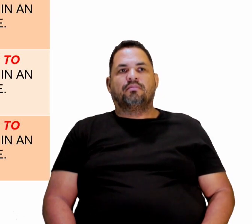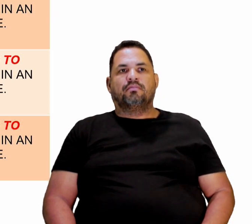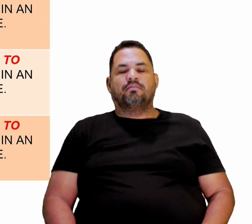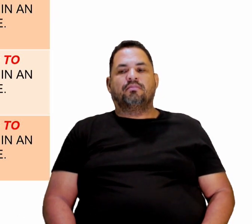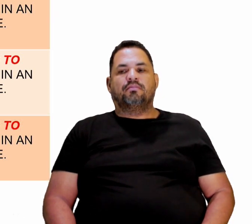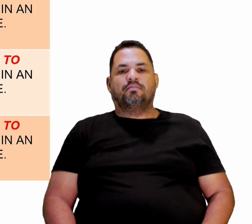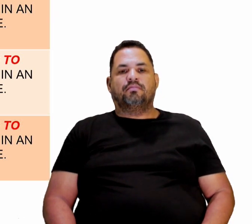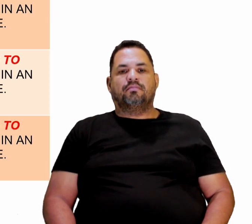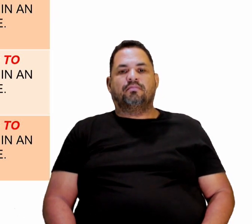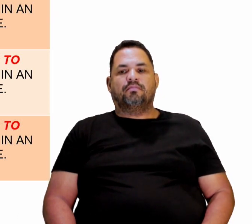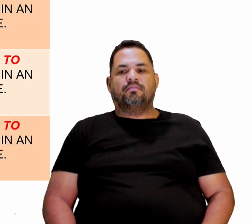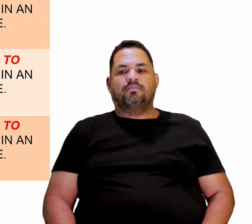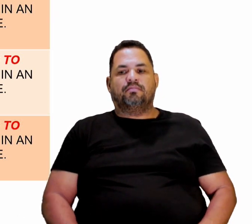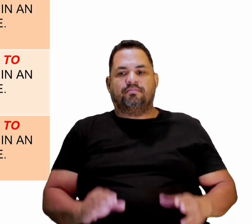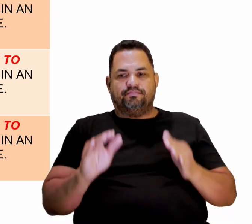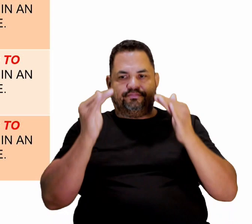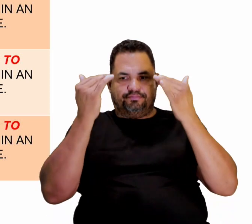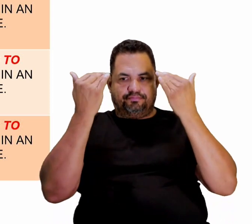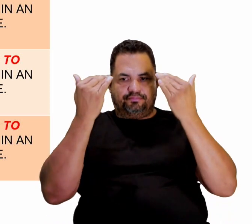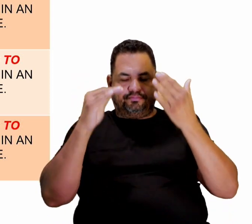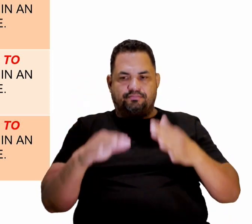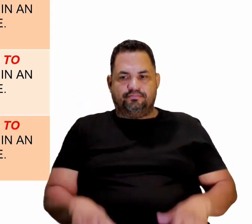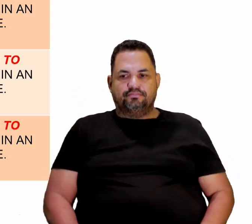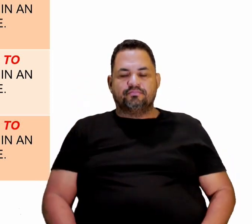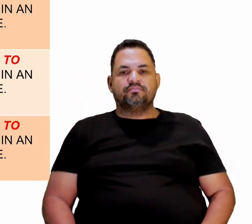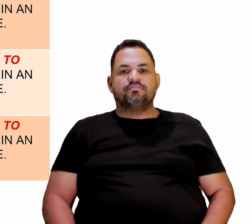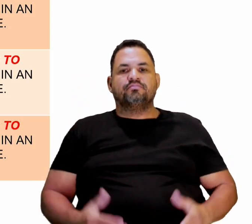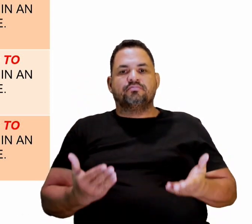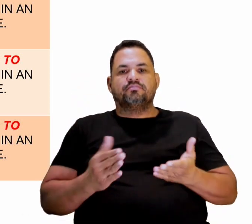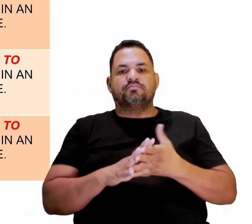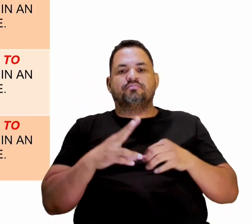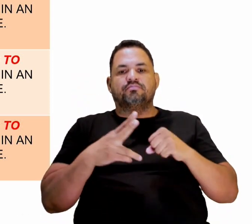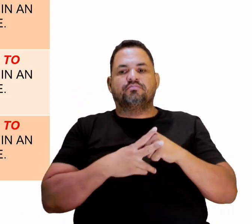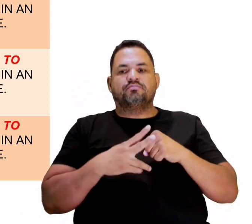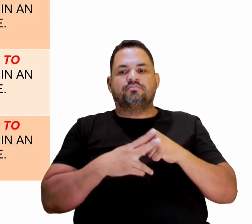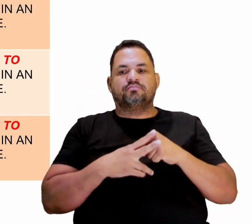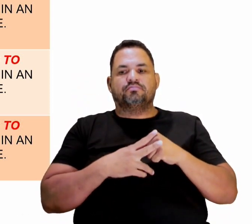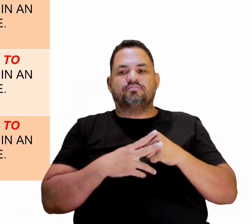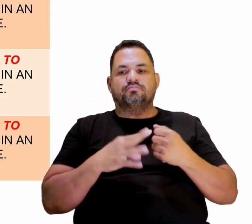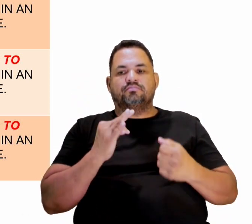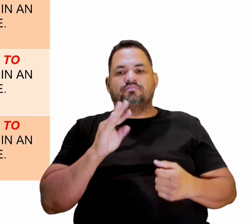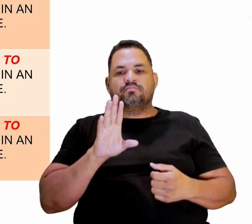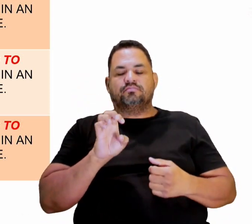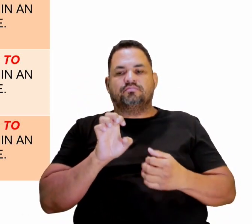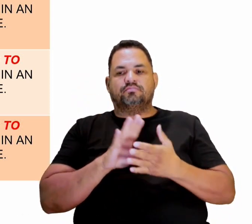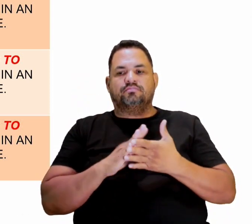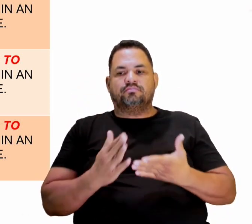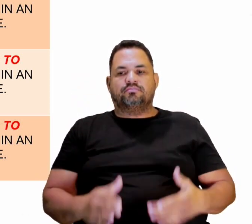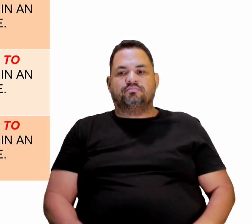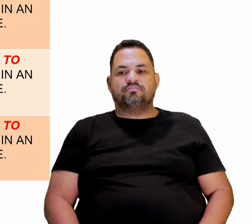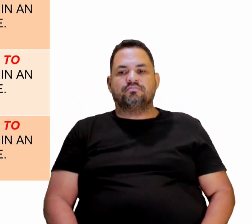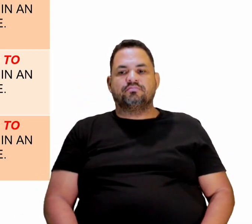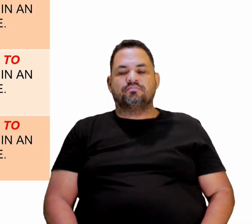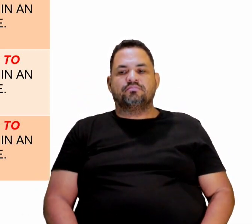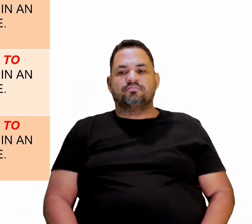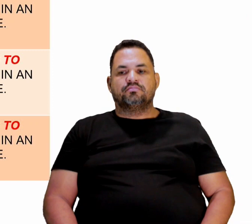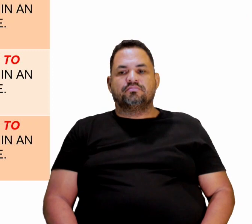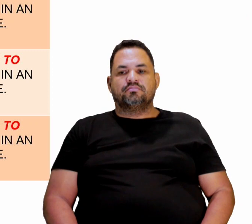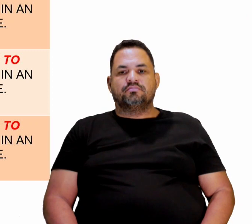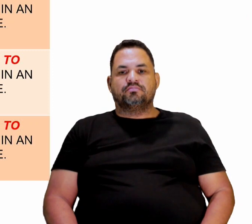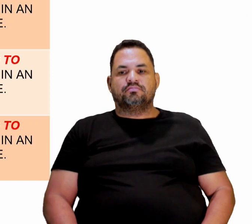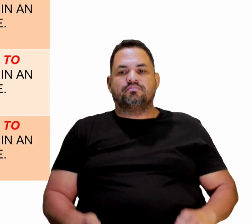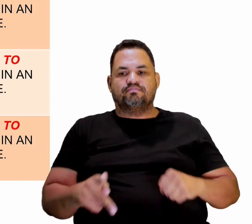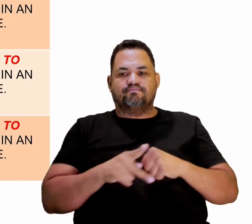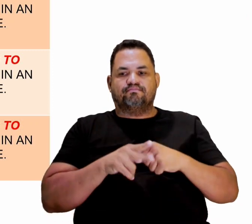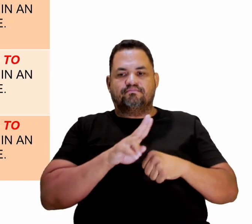separado perceba que aqui com o verbo to be and que tá contraído